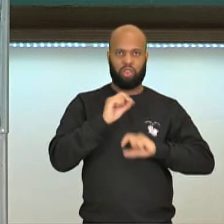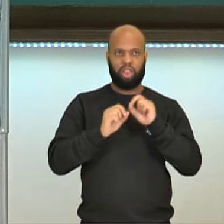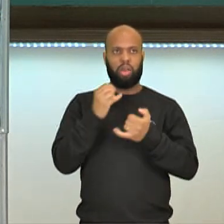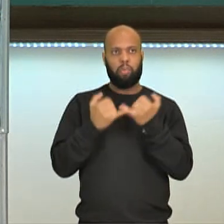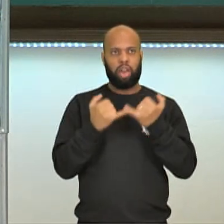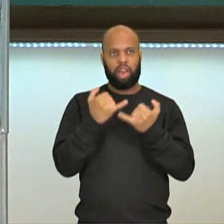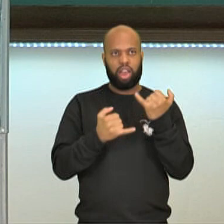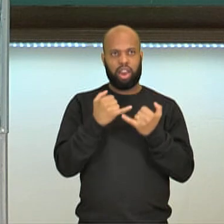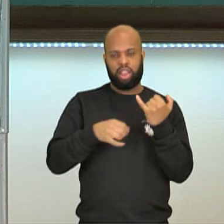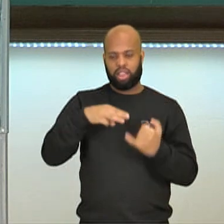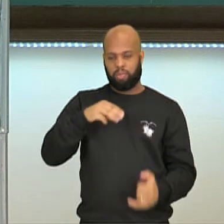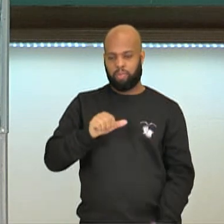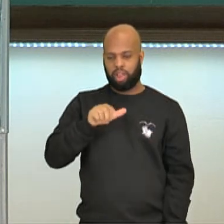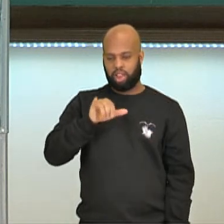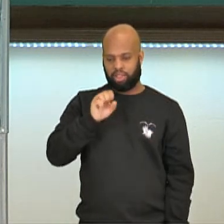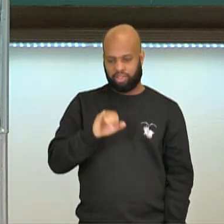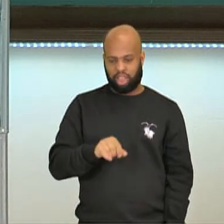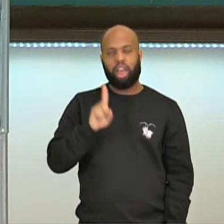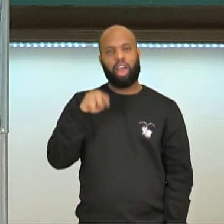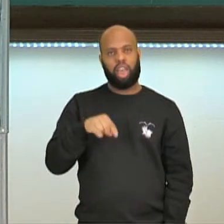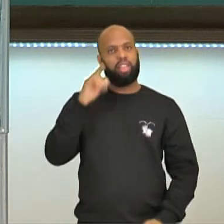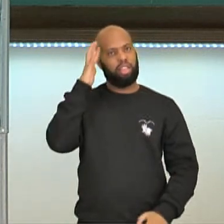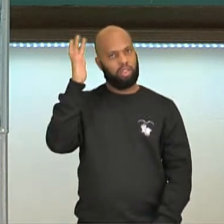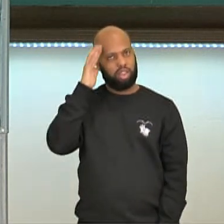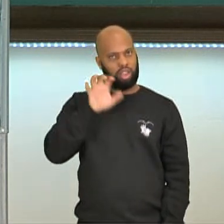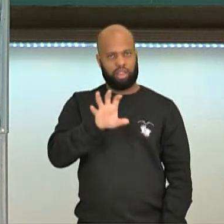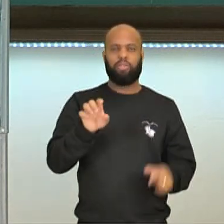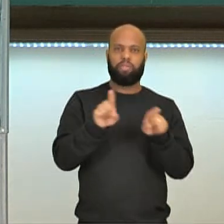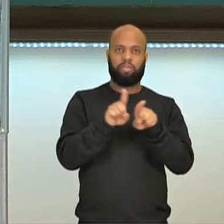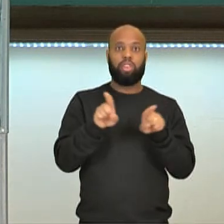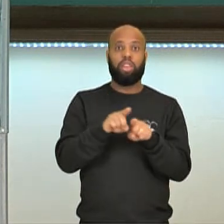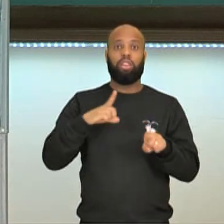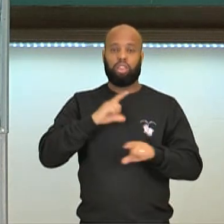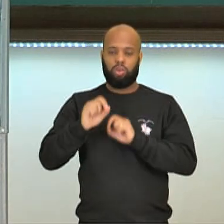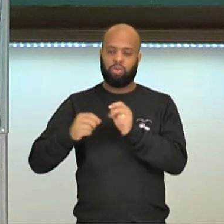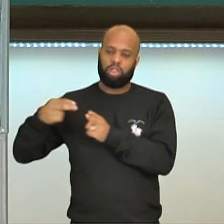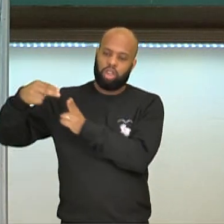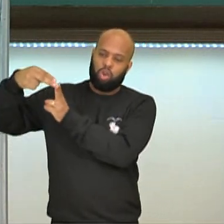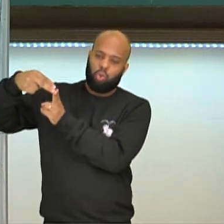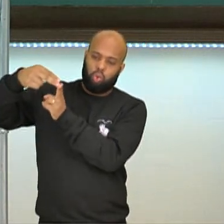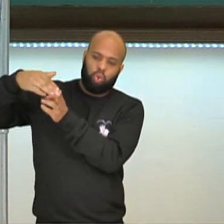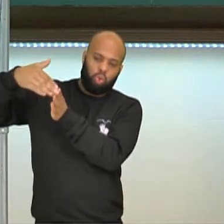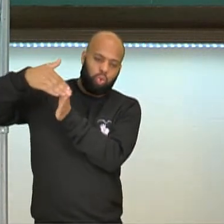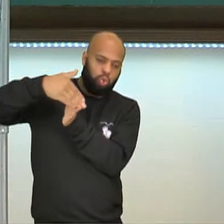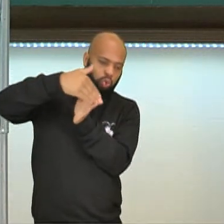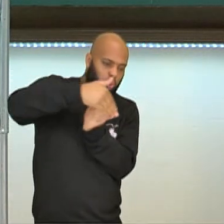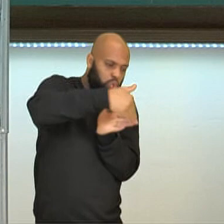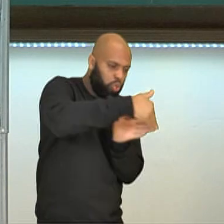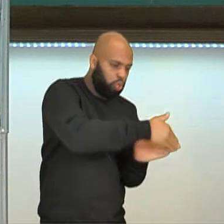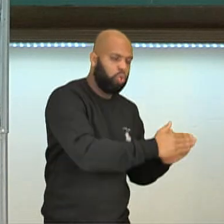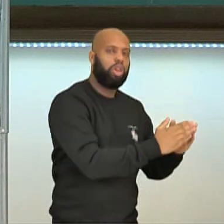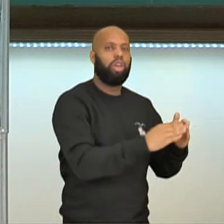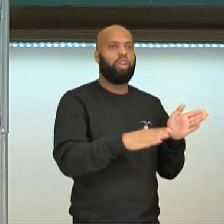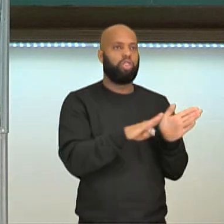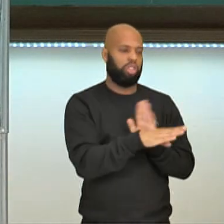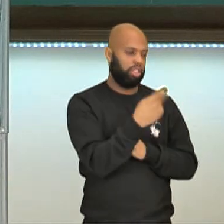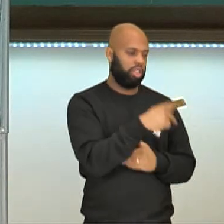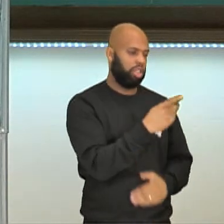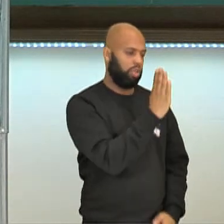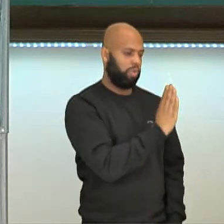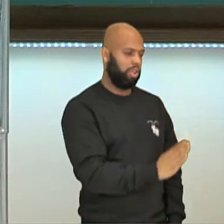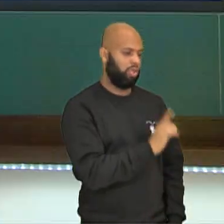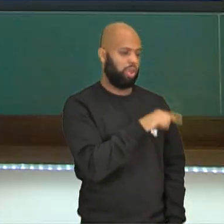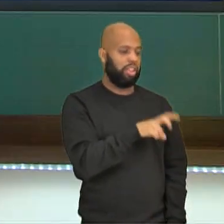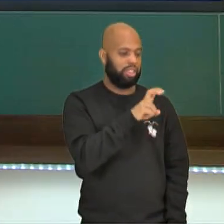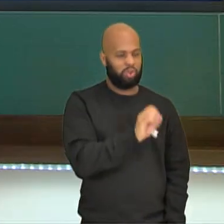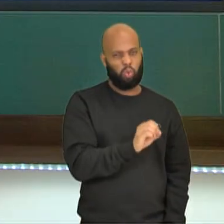professor? Mais ou menos, a teoria é exatamente essa. Pequenas embarcações saem da África, vêm para o Brasil, datações 50